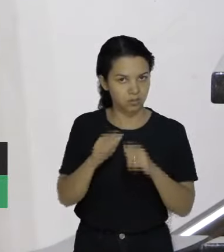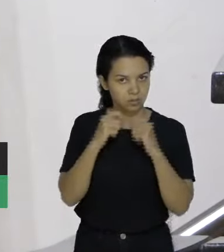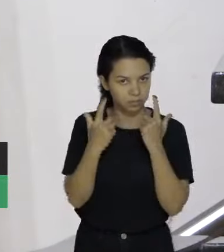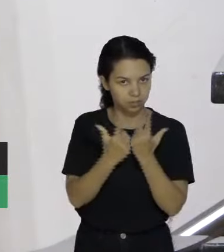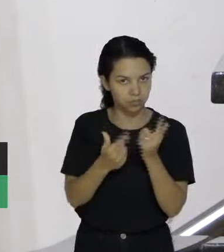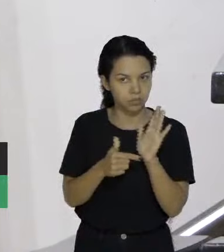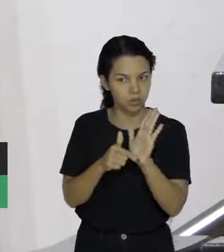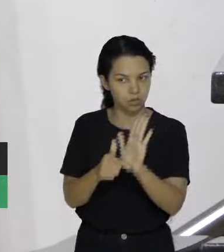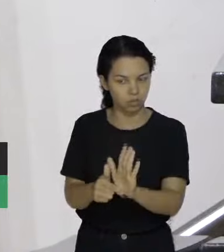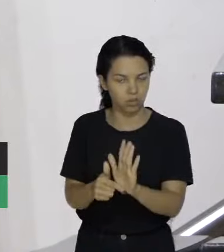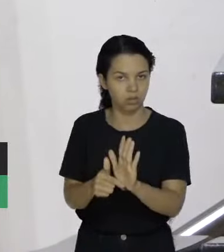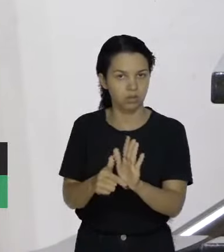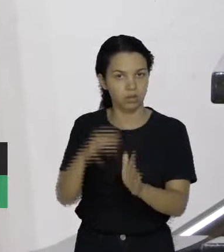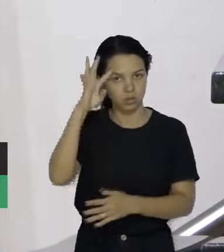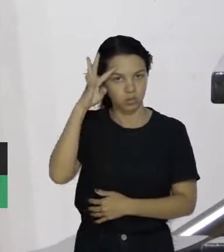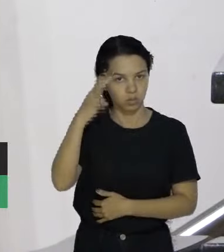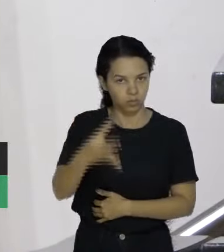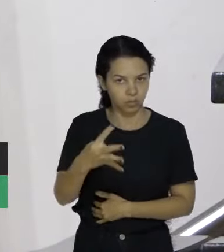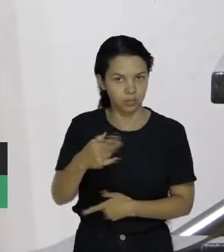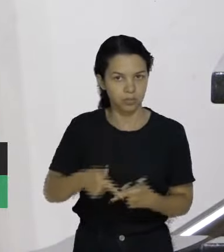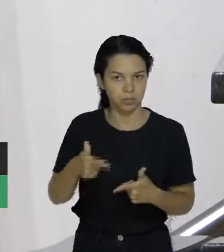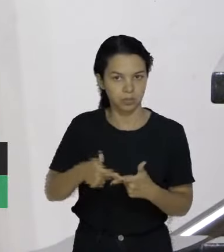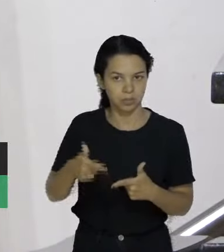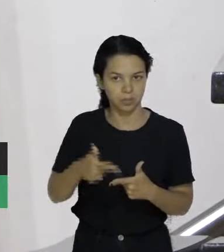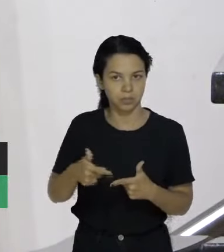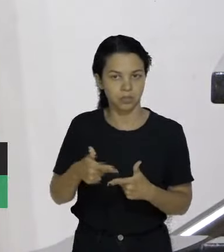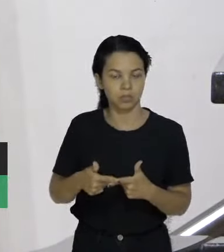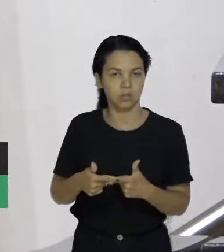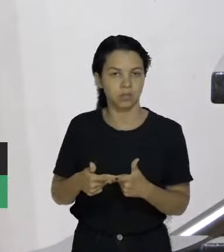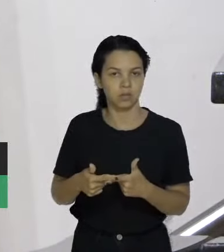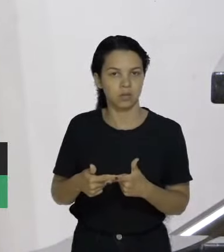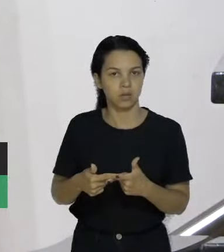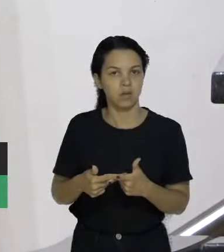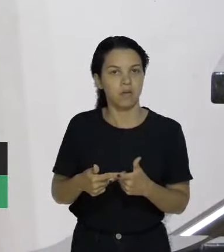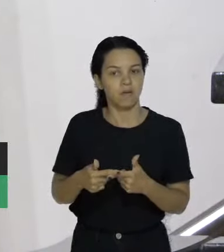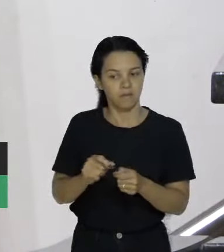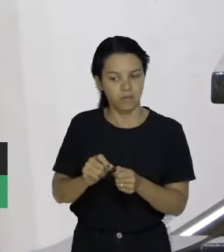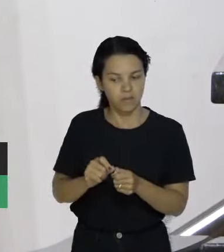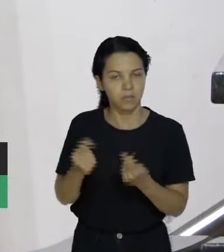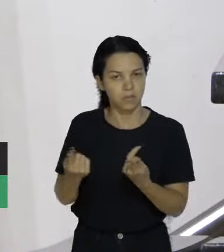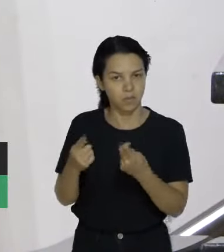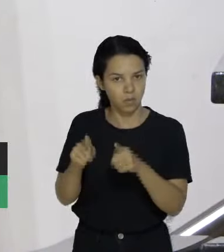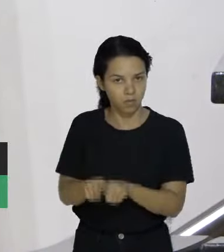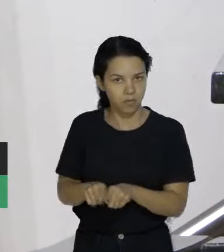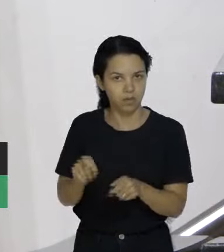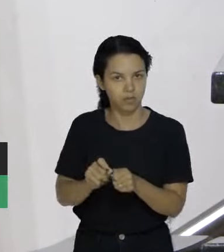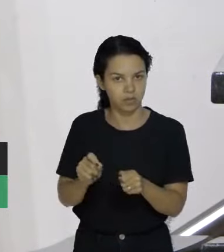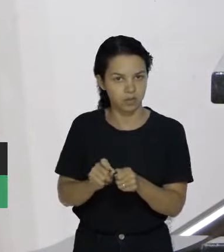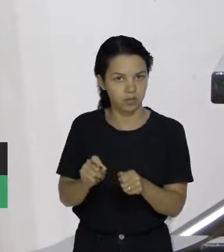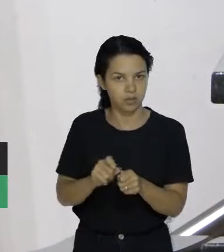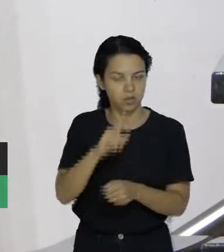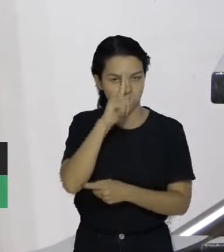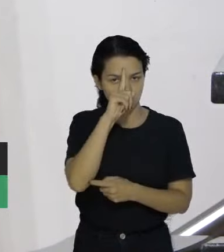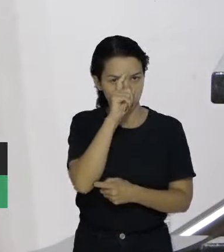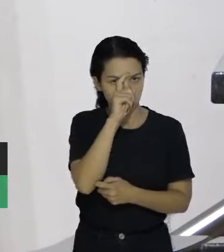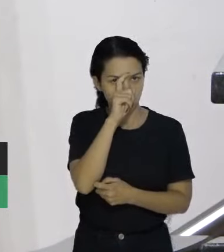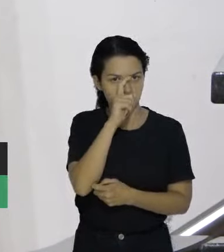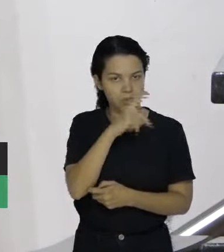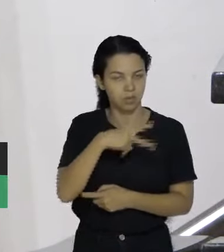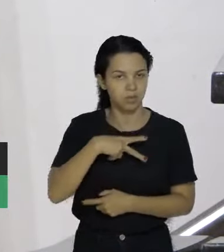ajudar a resolver essa situação e que se faça assim os convênios que tem que fazer nos hospitais particulares os